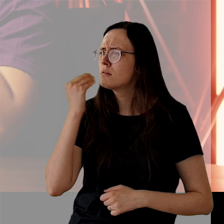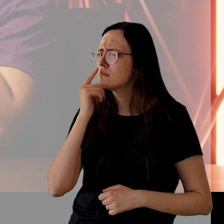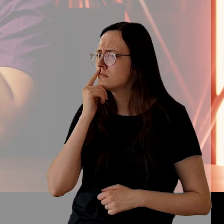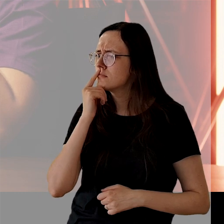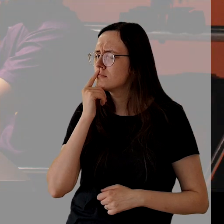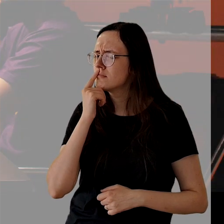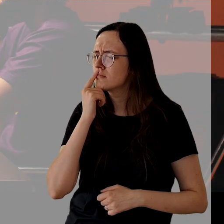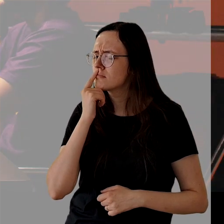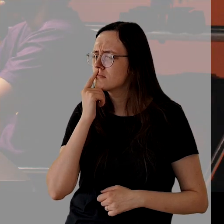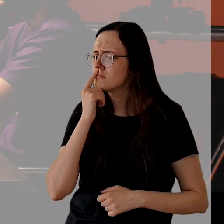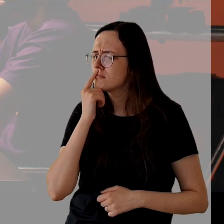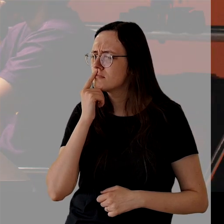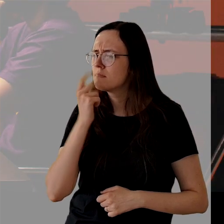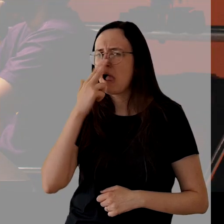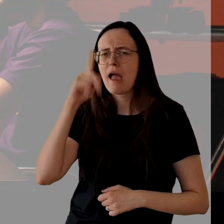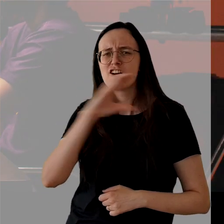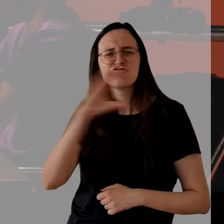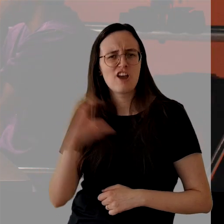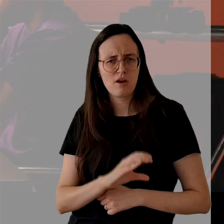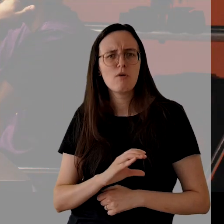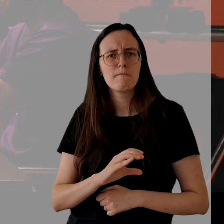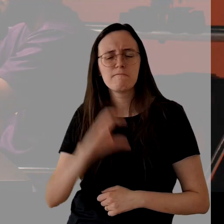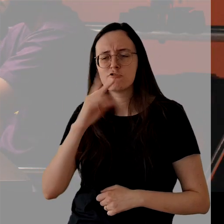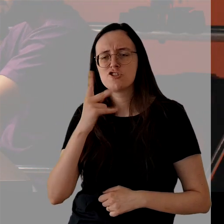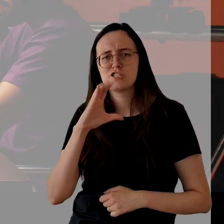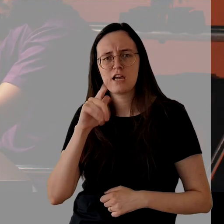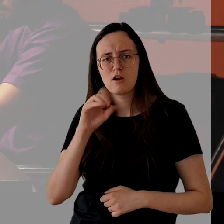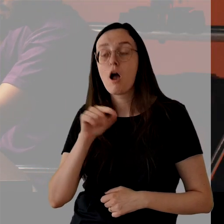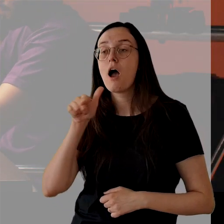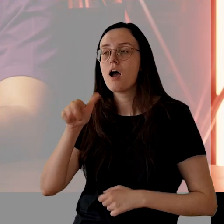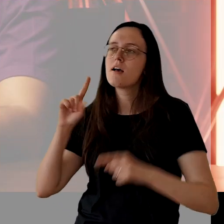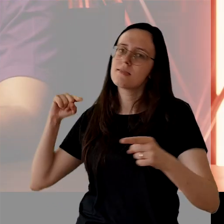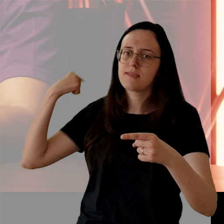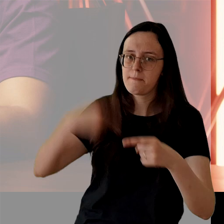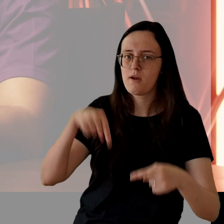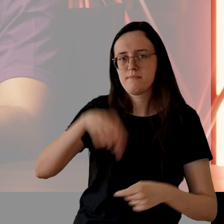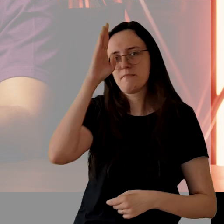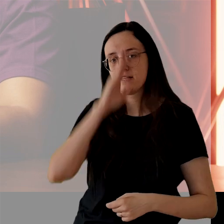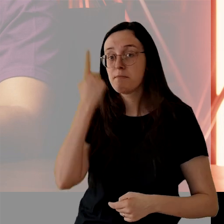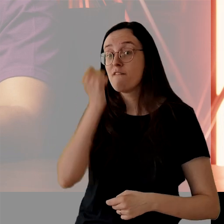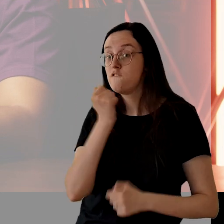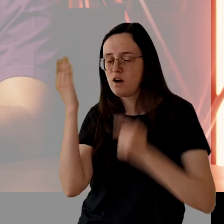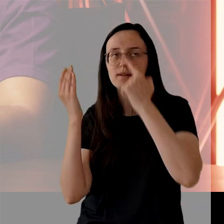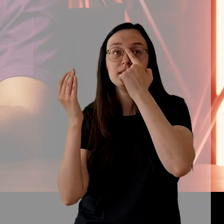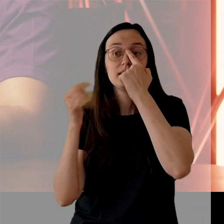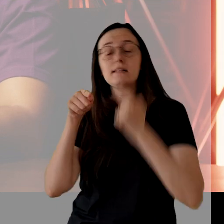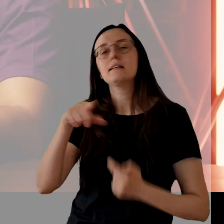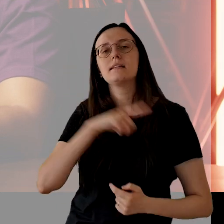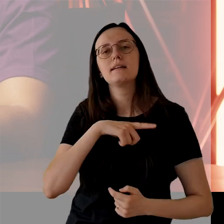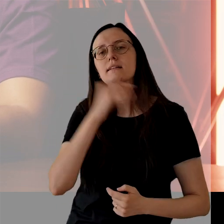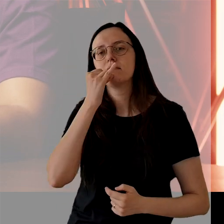foi em Chicago, se não me engano. Legal. Estreou fora e para depois vir para cá. Eu tive uma questão de, por